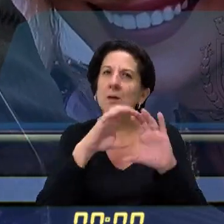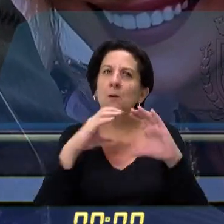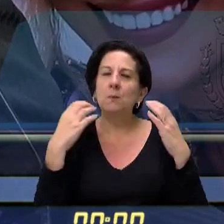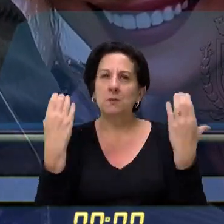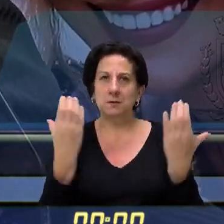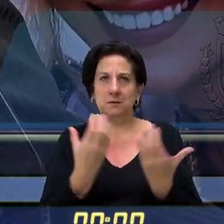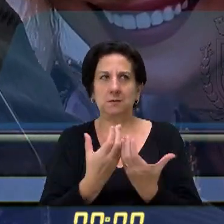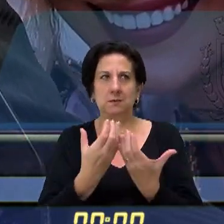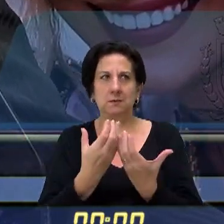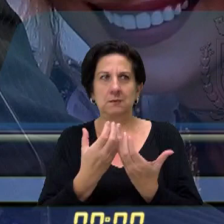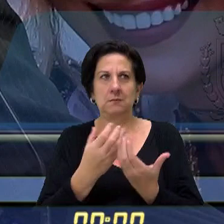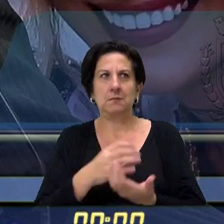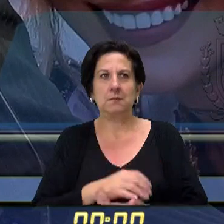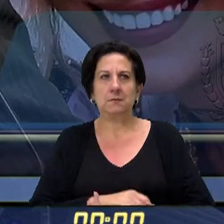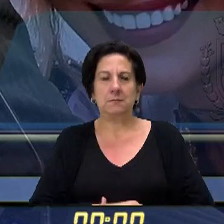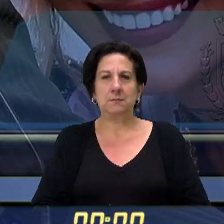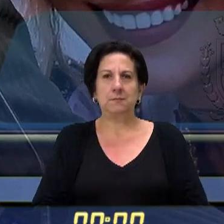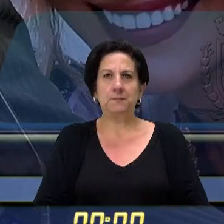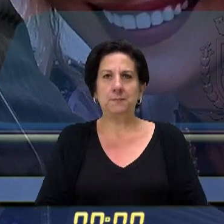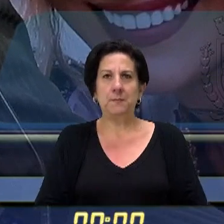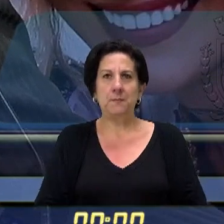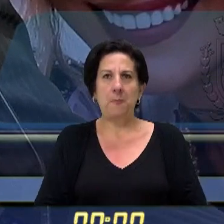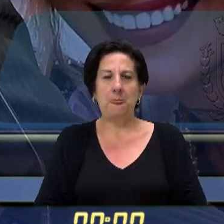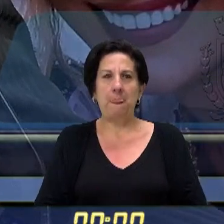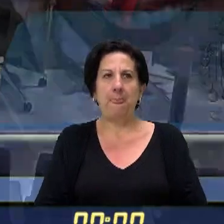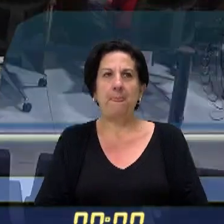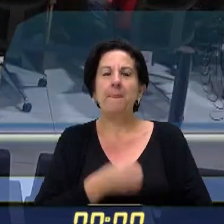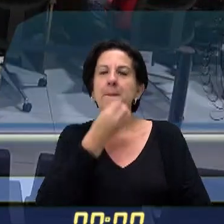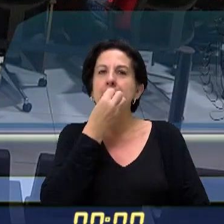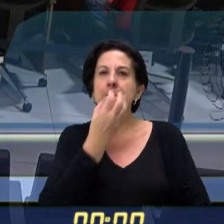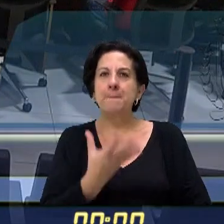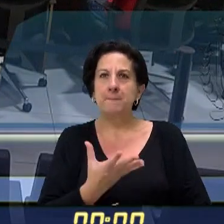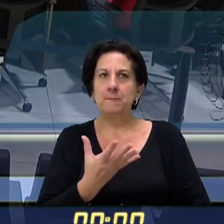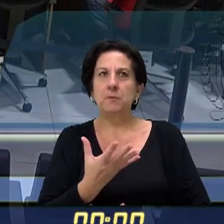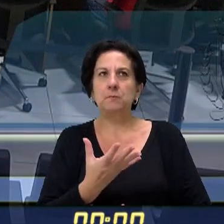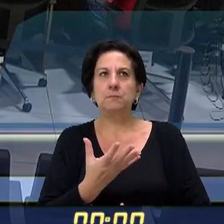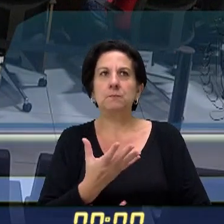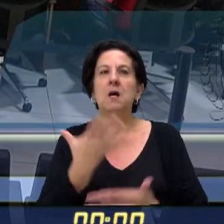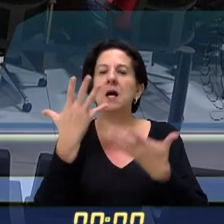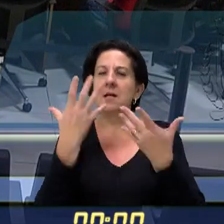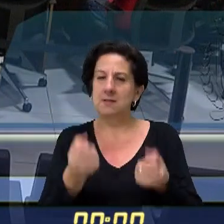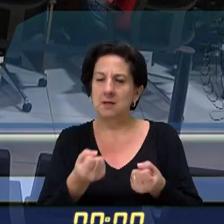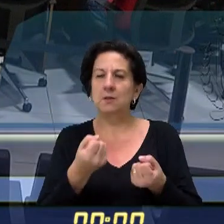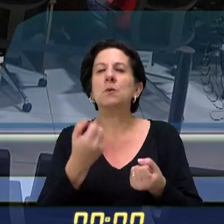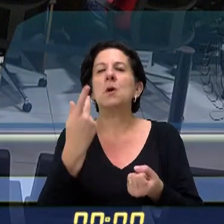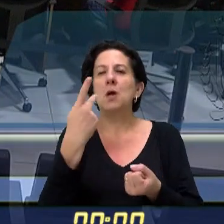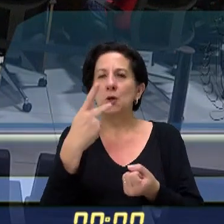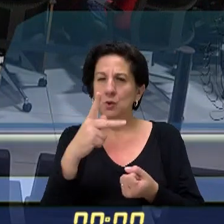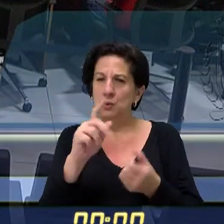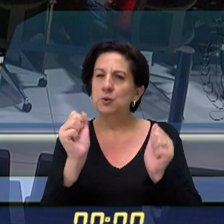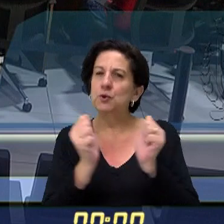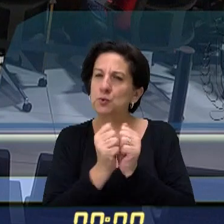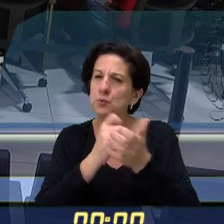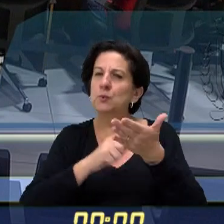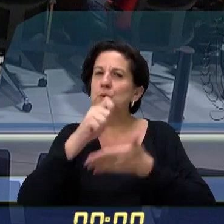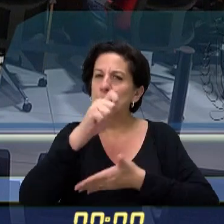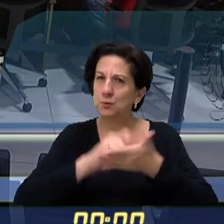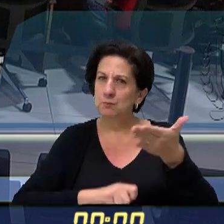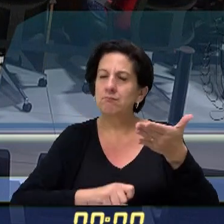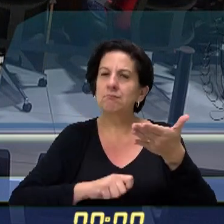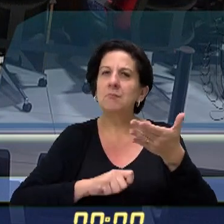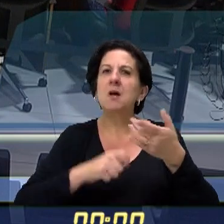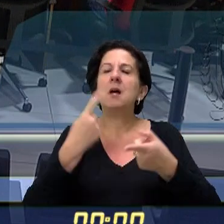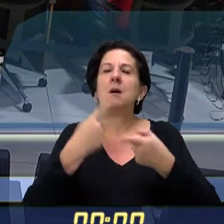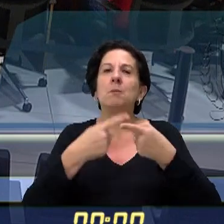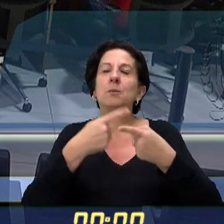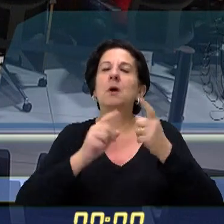comunidade. Sim, vereador. Permite uma parte, vereador Gerson. Que bom, e aceito com certeza a sua subscrição à matéria, por